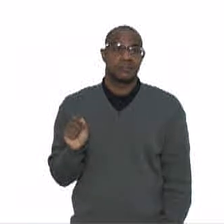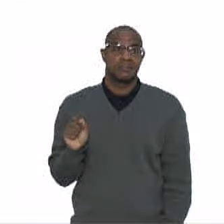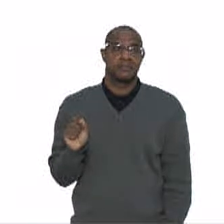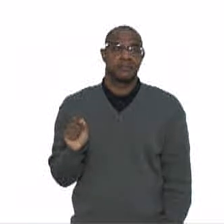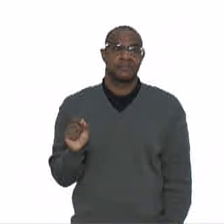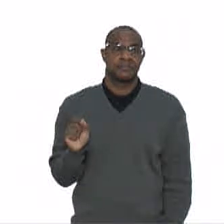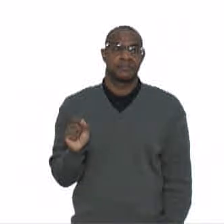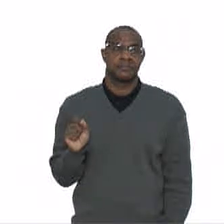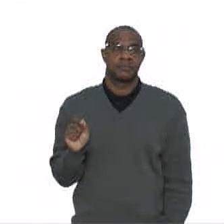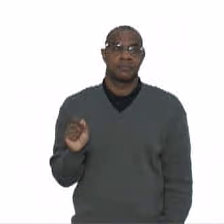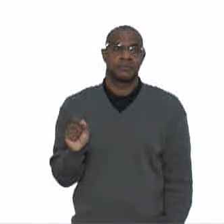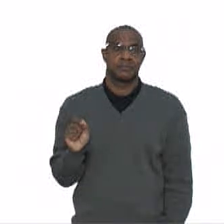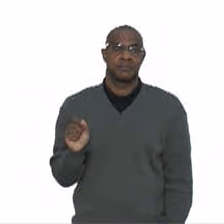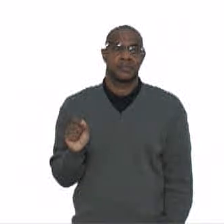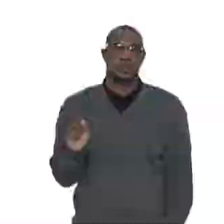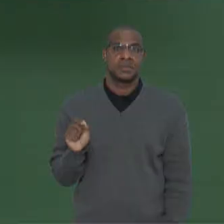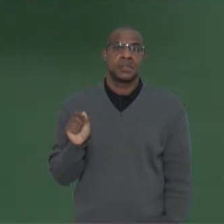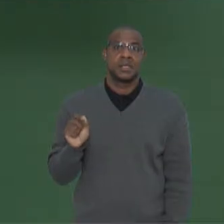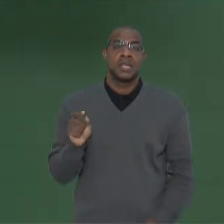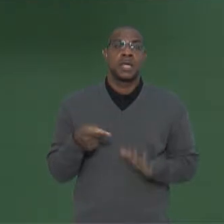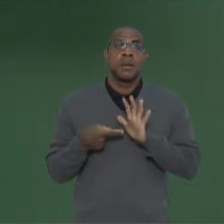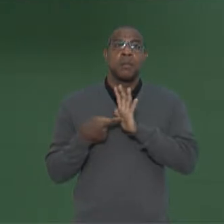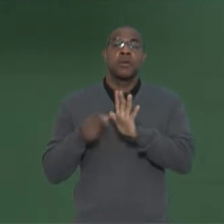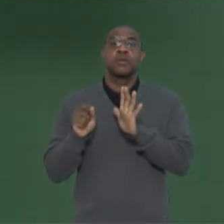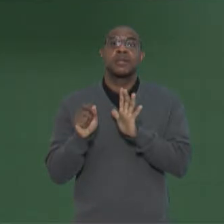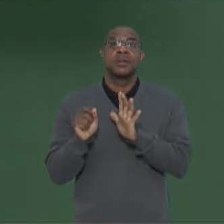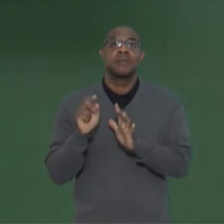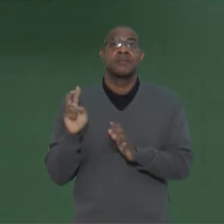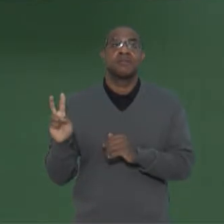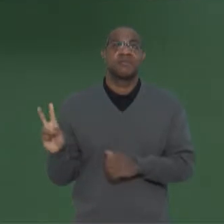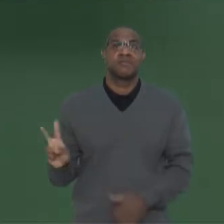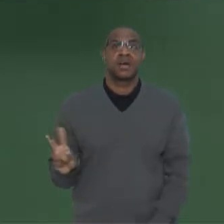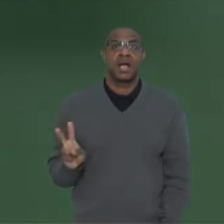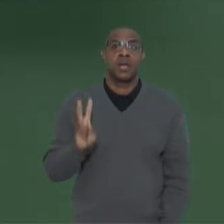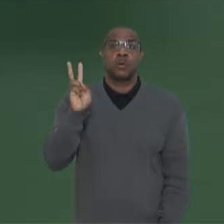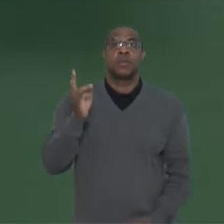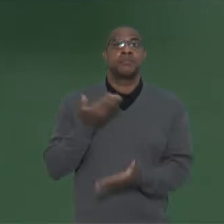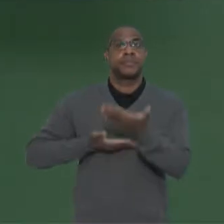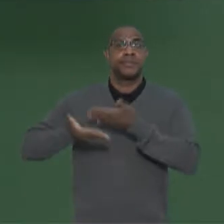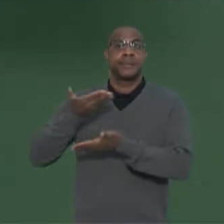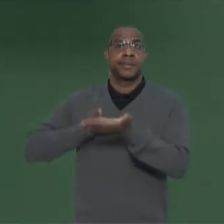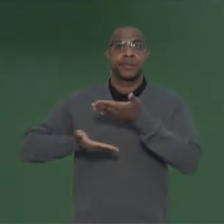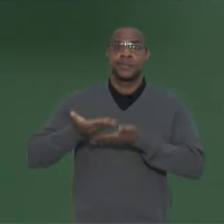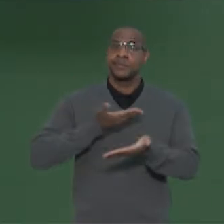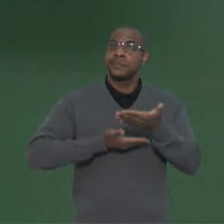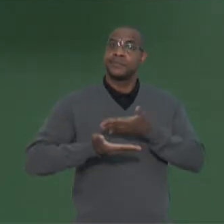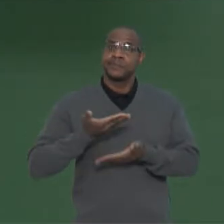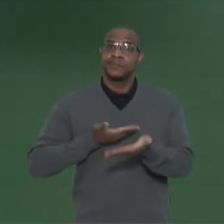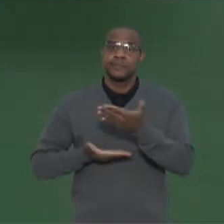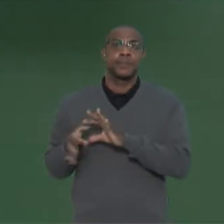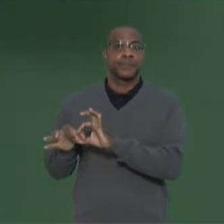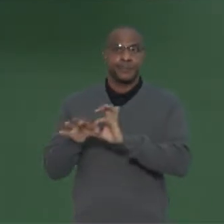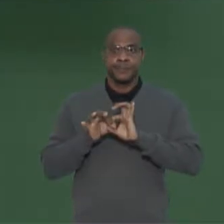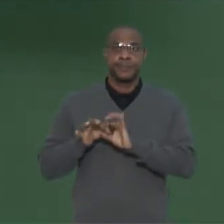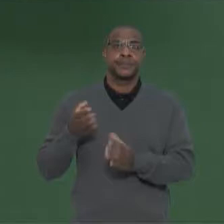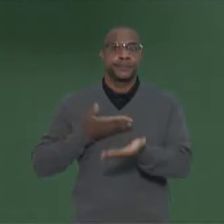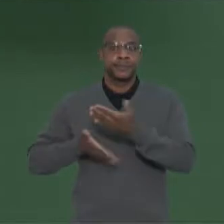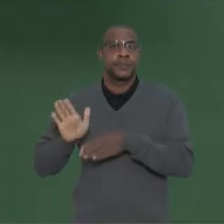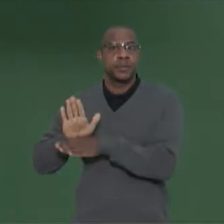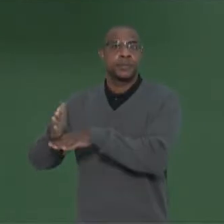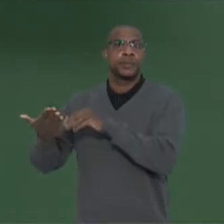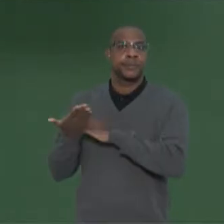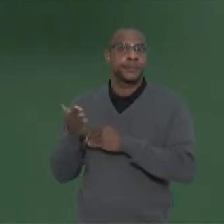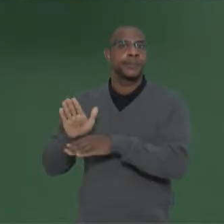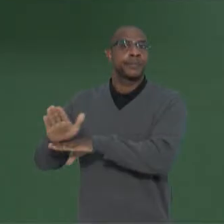prevalezcan muitos valores. Sim, né? A cooperação, a própria colaboração,